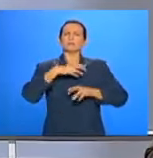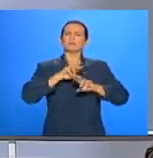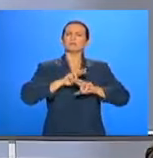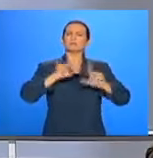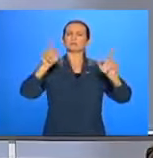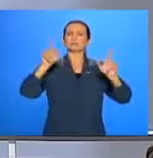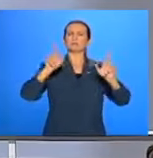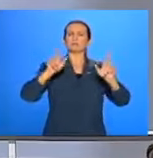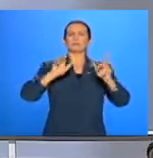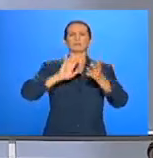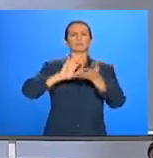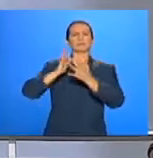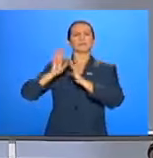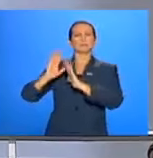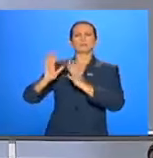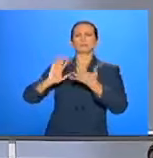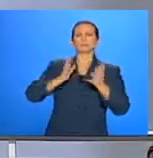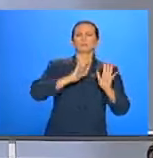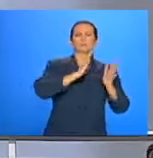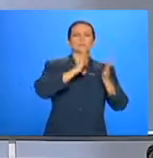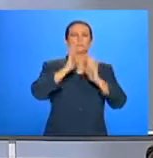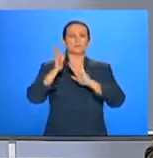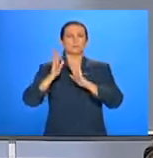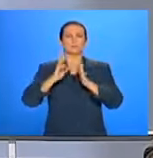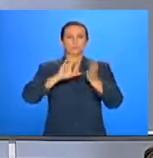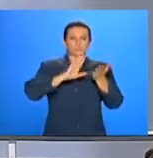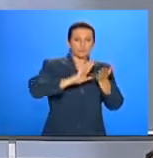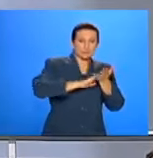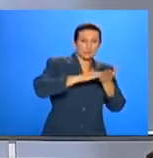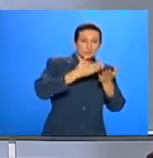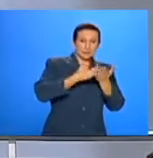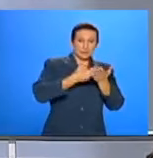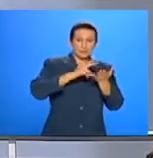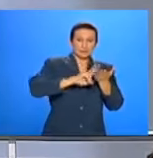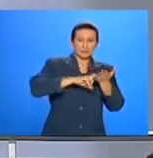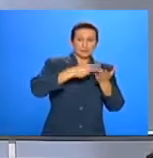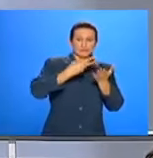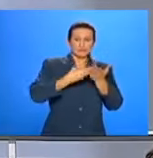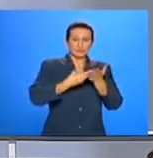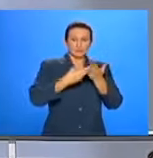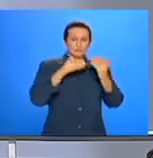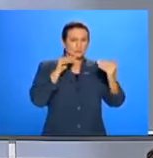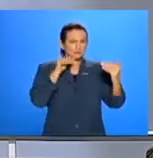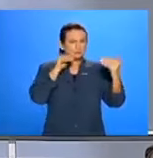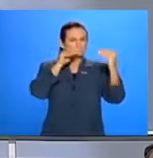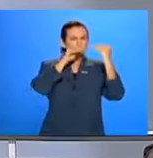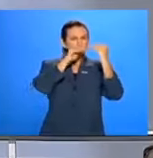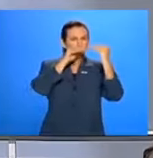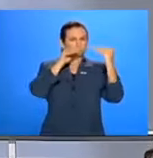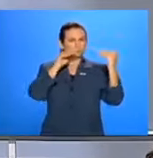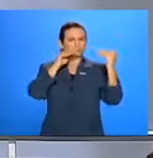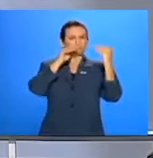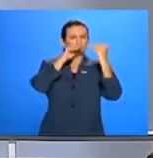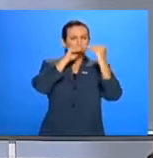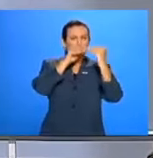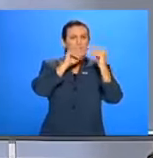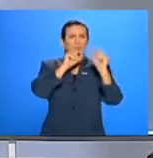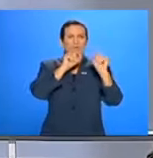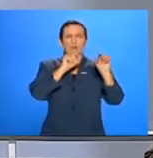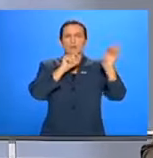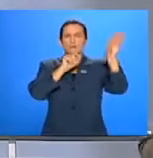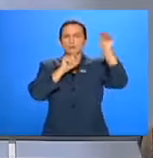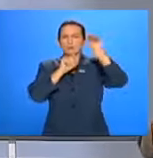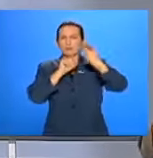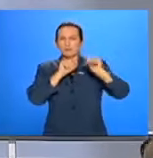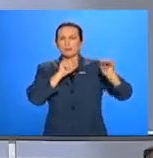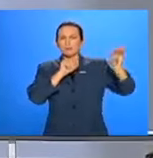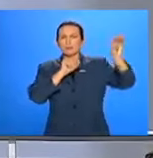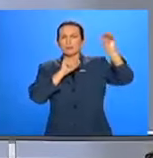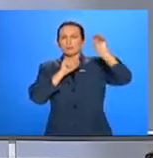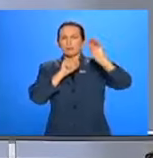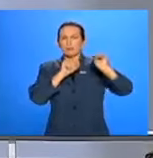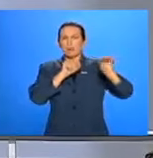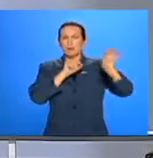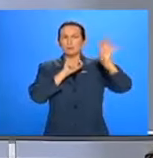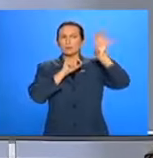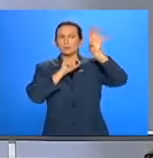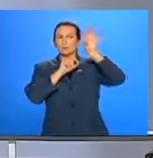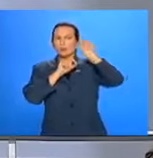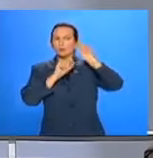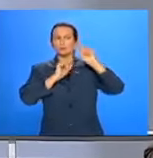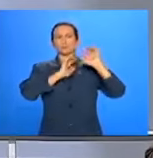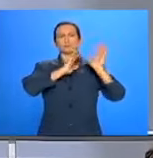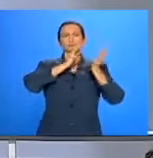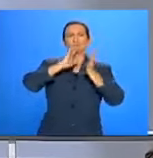A tradução e interpretação devem ser coerentes com o que o locutor esteja falando. Isso é